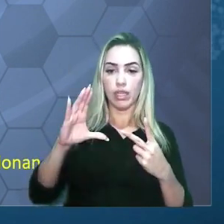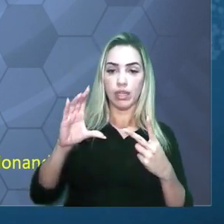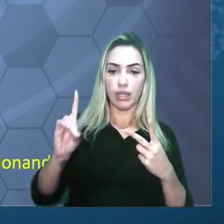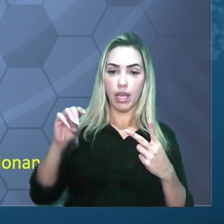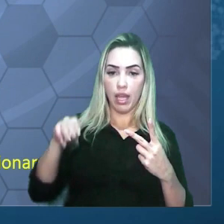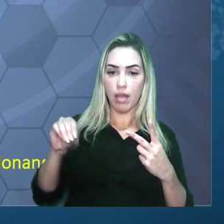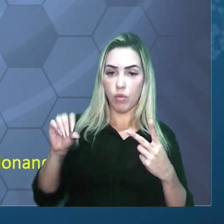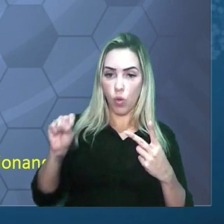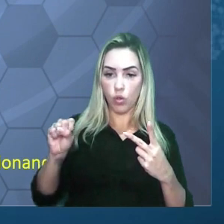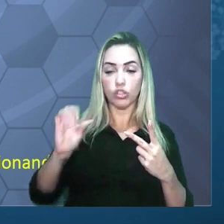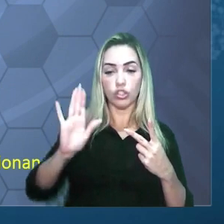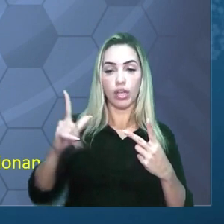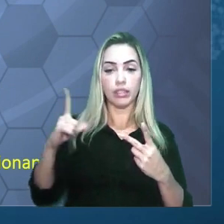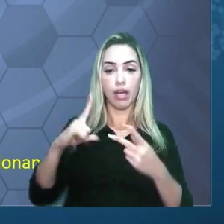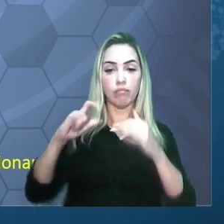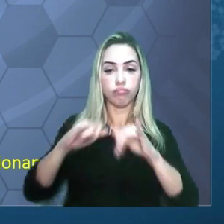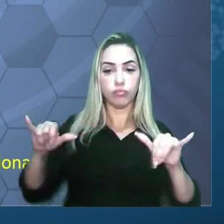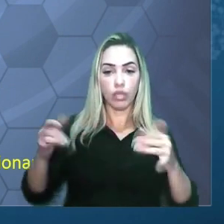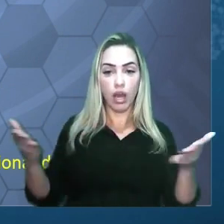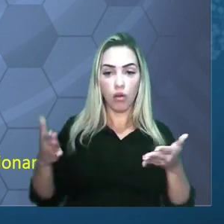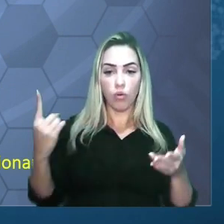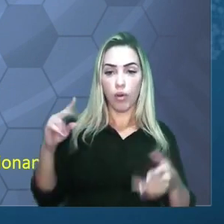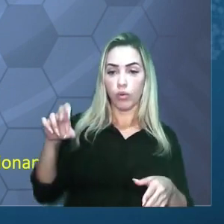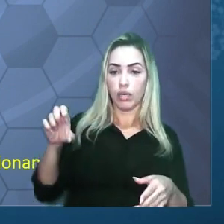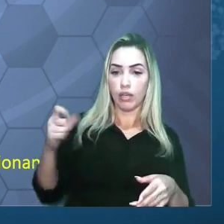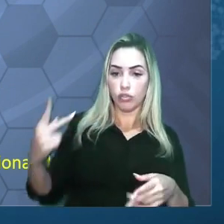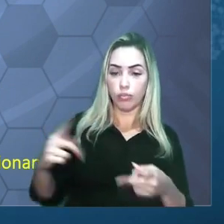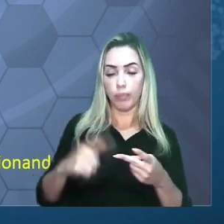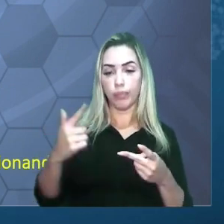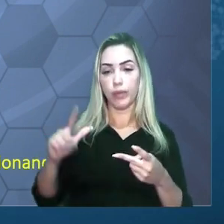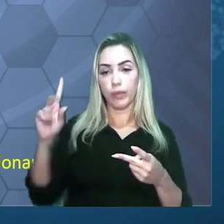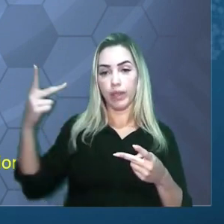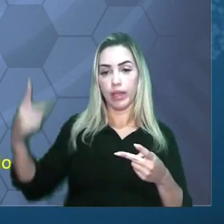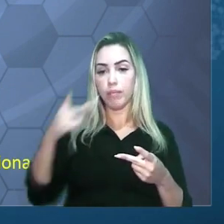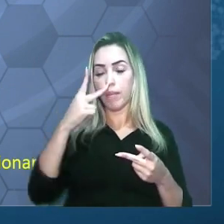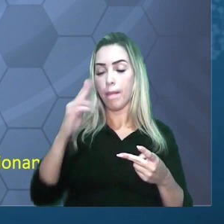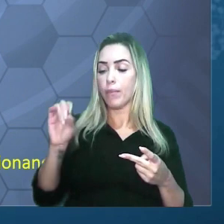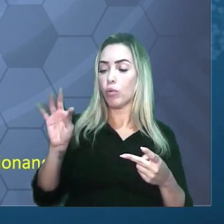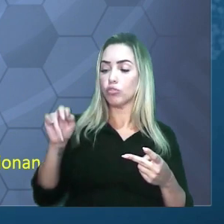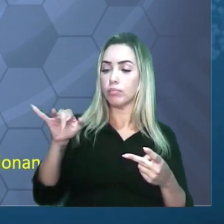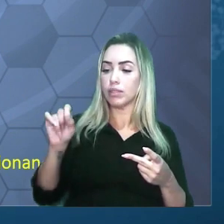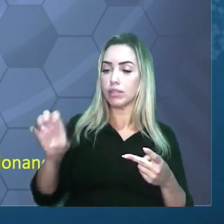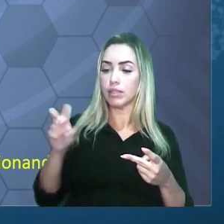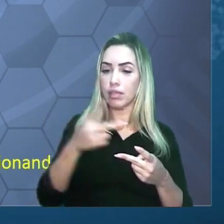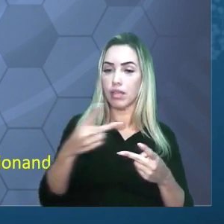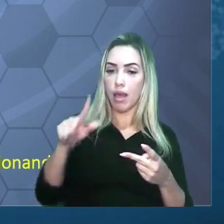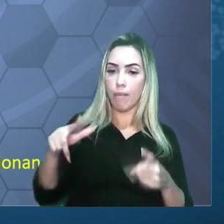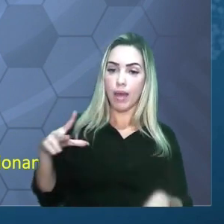sendo lançadas agora, uma da Unesp e uma outra que, se não me engano, é da Biotimise, que é privada,